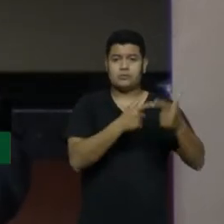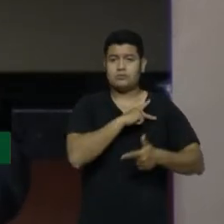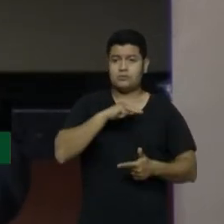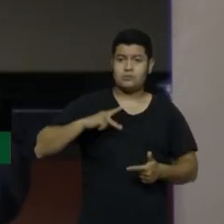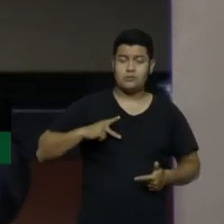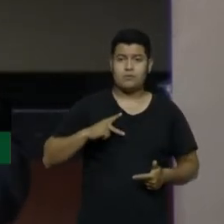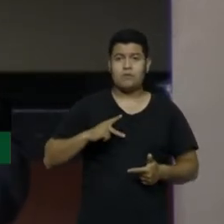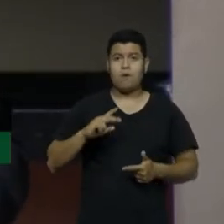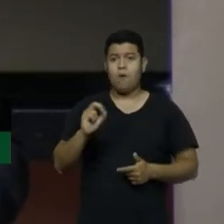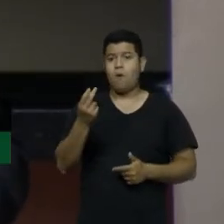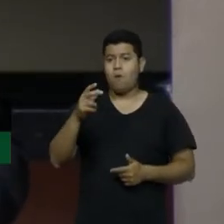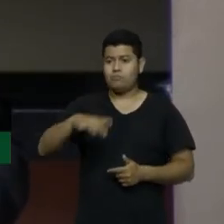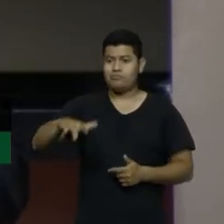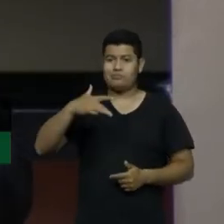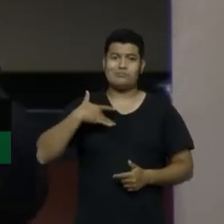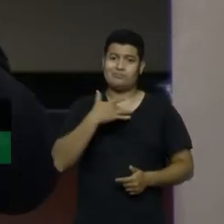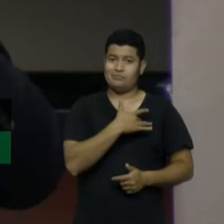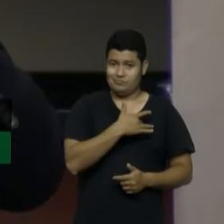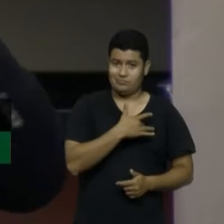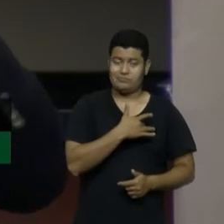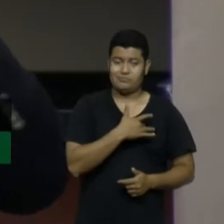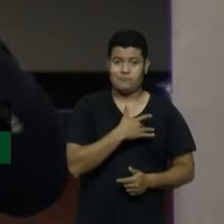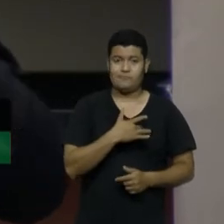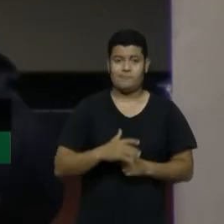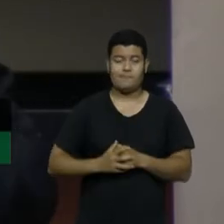de saúde. E